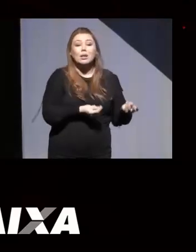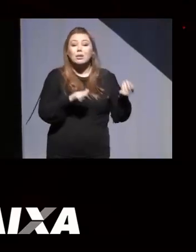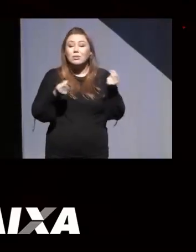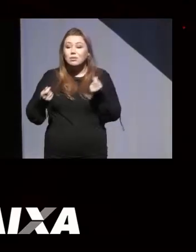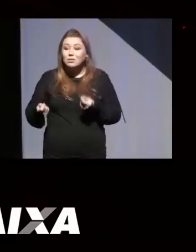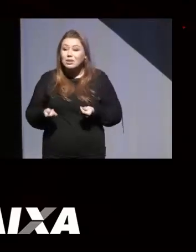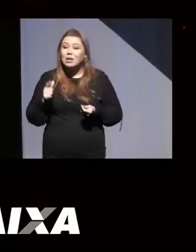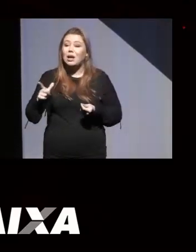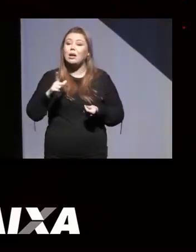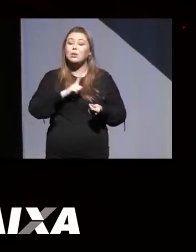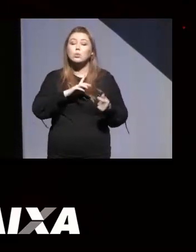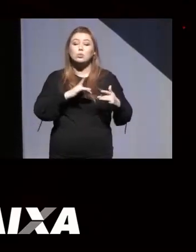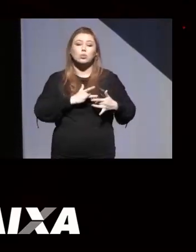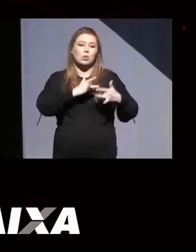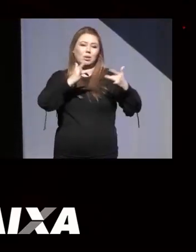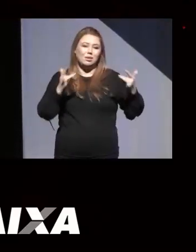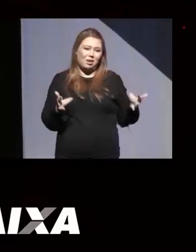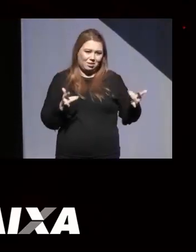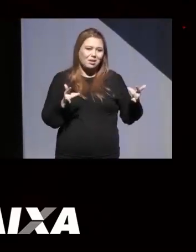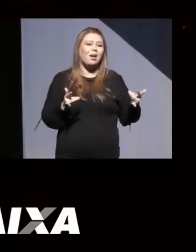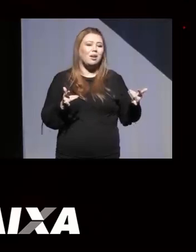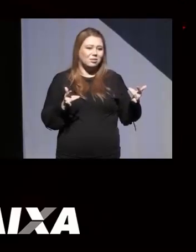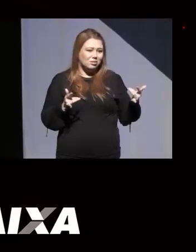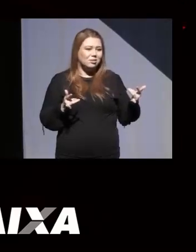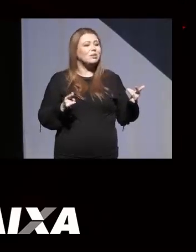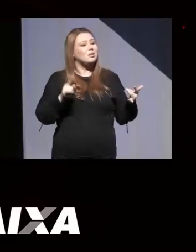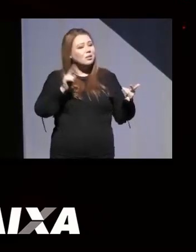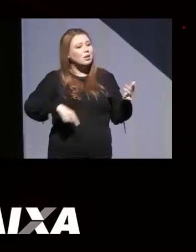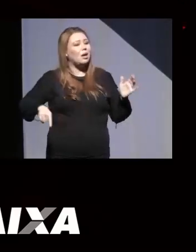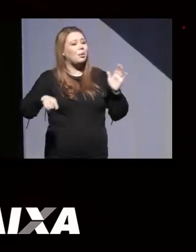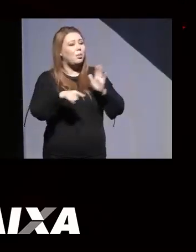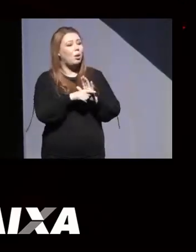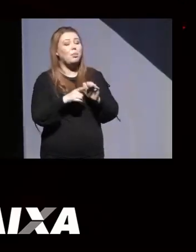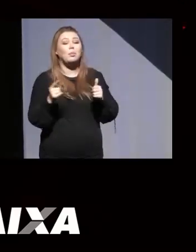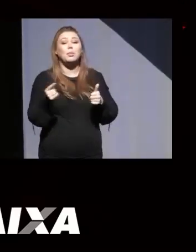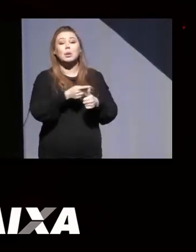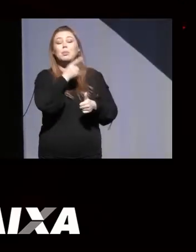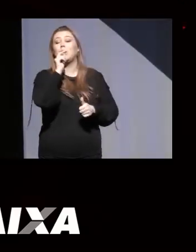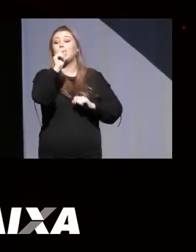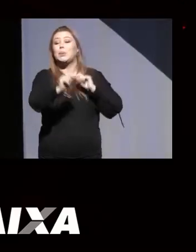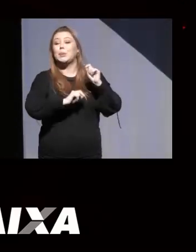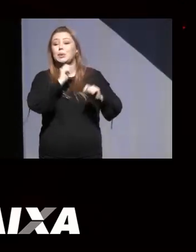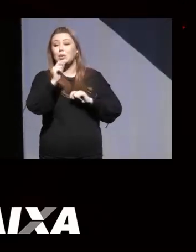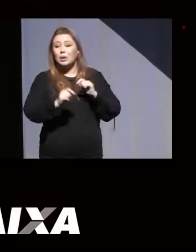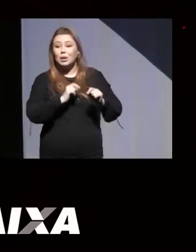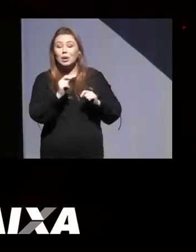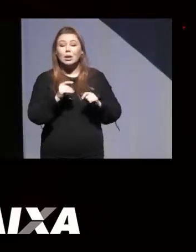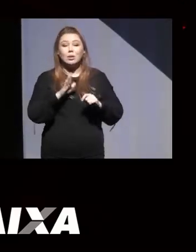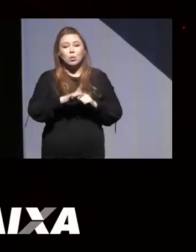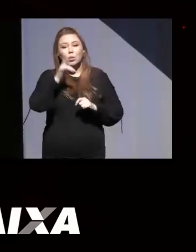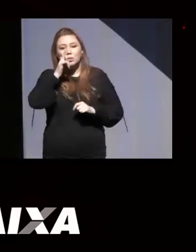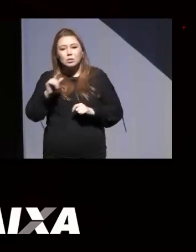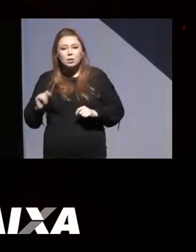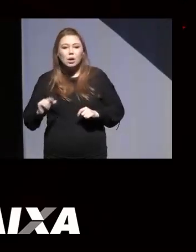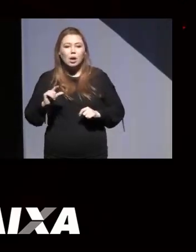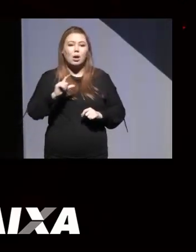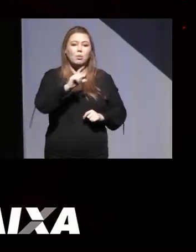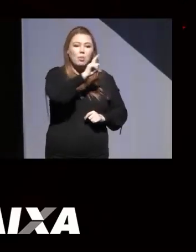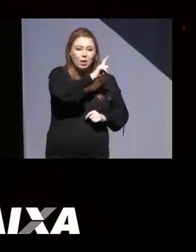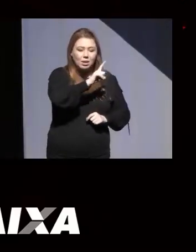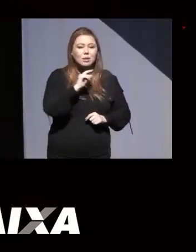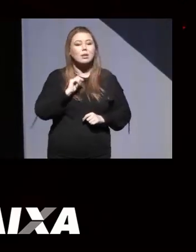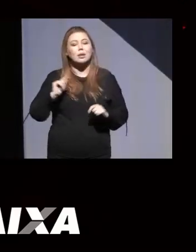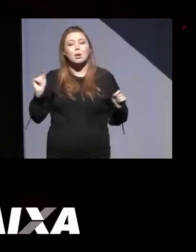de solidariedade, que implica a priori na ideia de progressividade. Aumenta a base